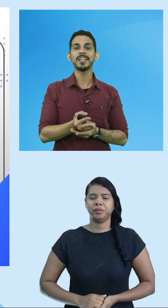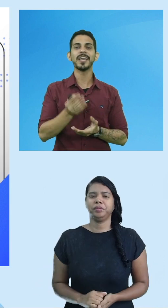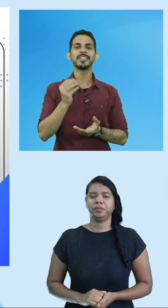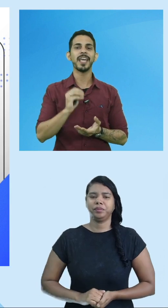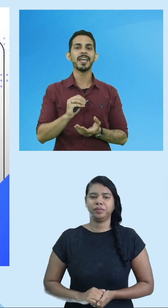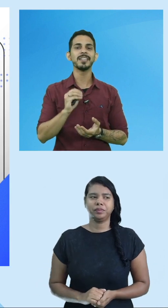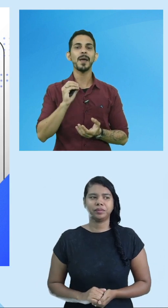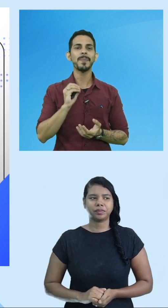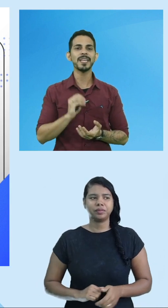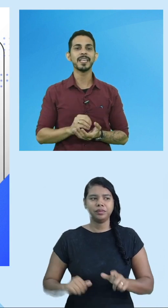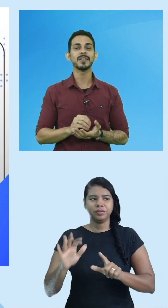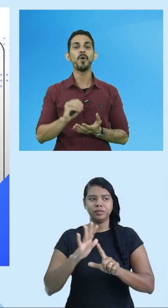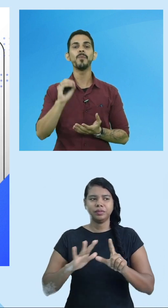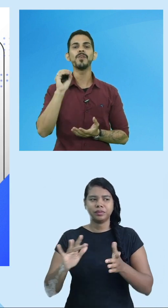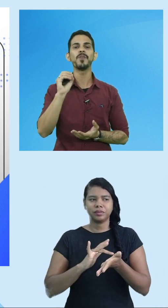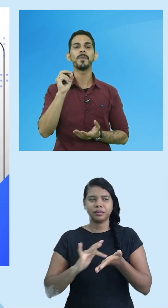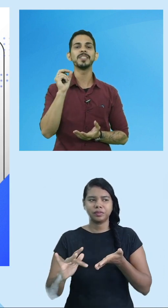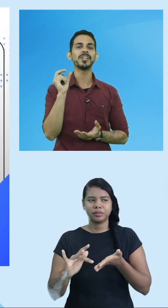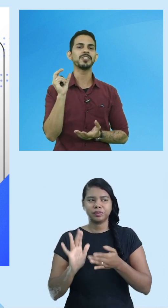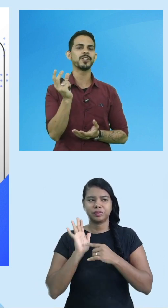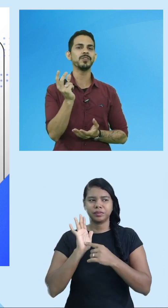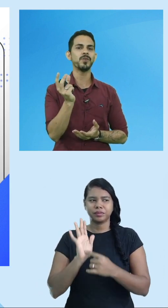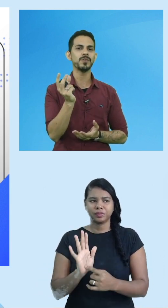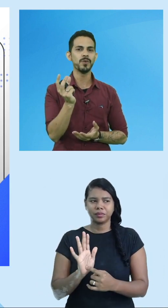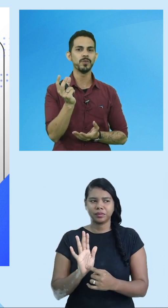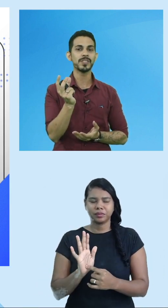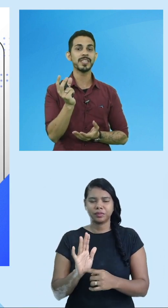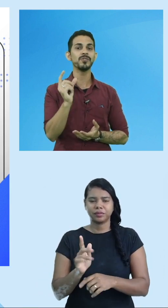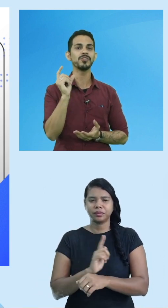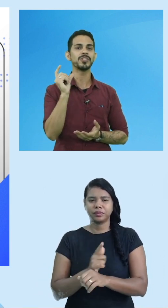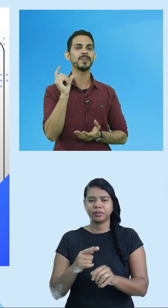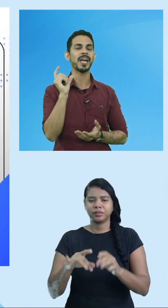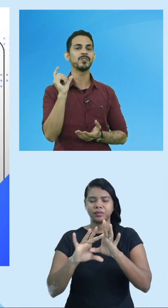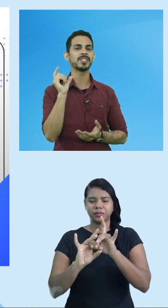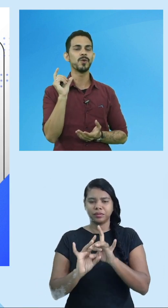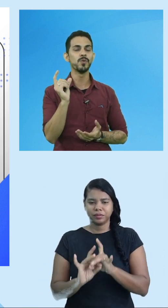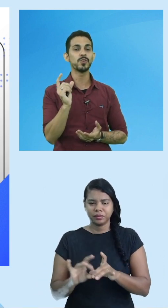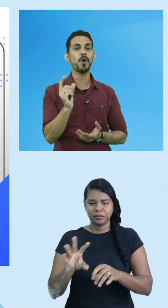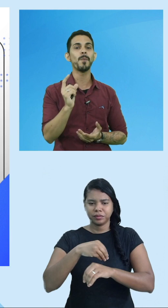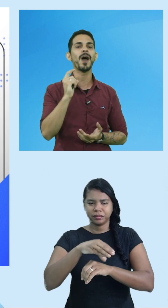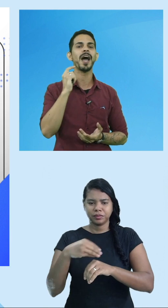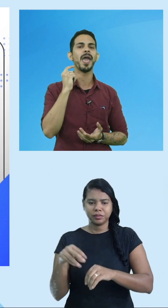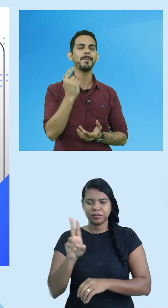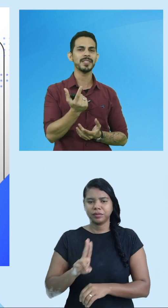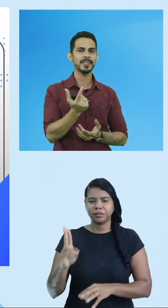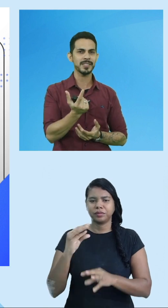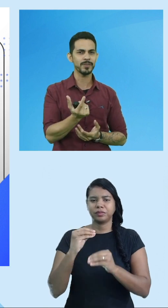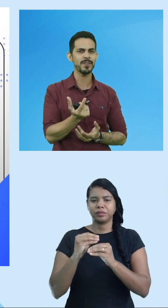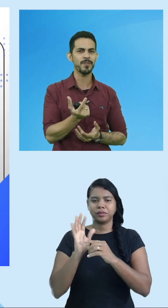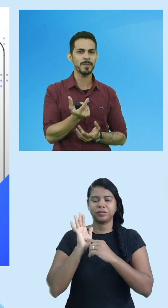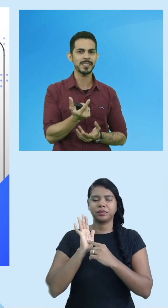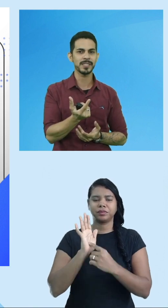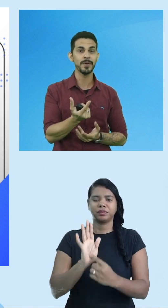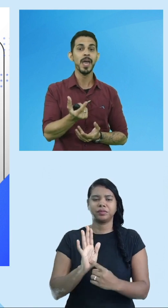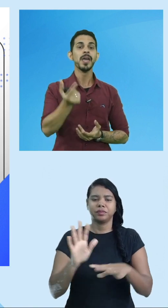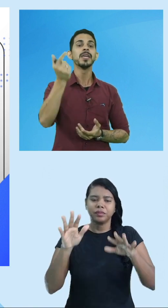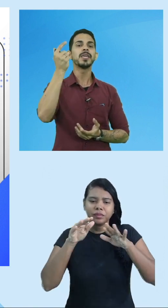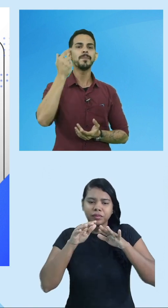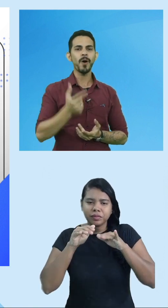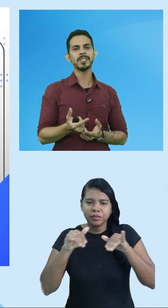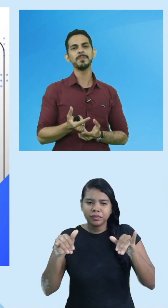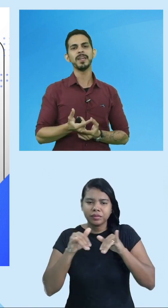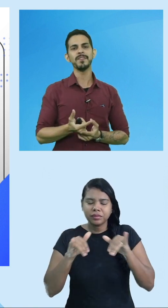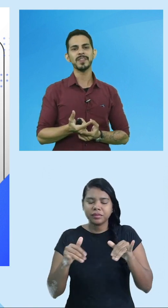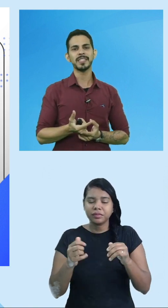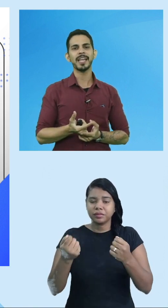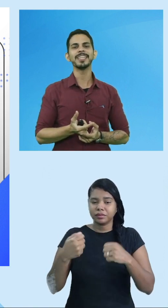Cordeiro, as hashtags se apresentam como uma forma de gestão de conteúdo, sendo justificado seu uso como uma representação da informação que